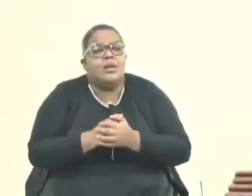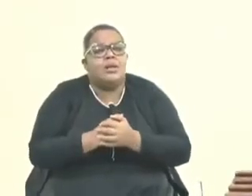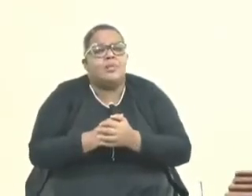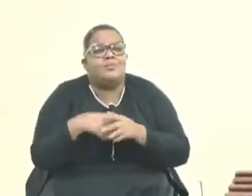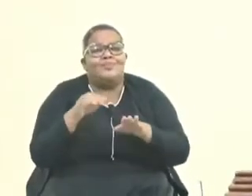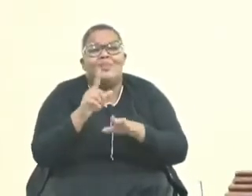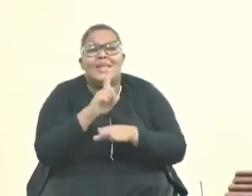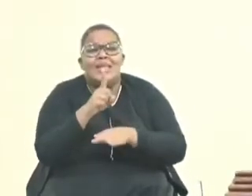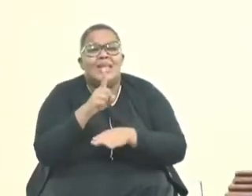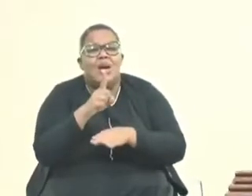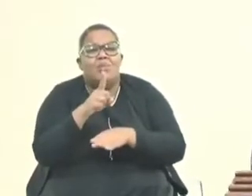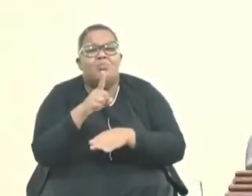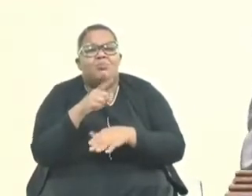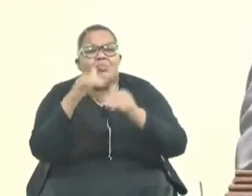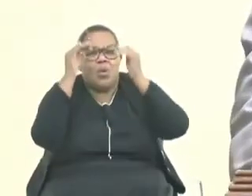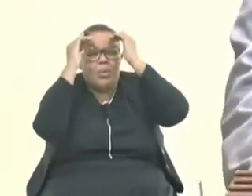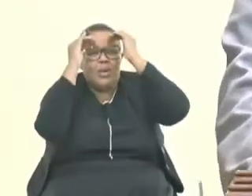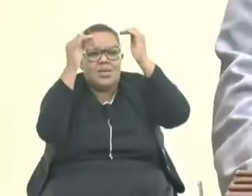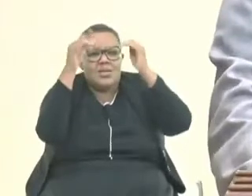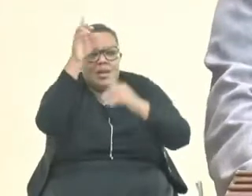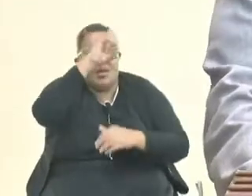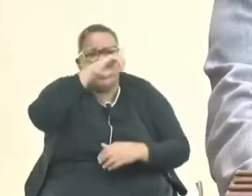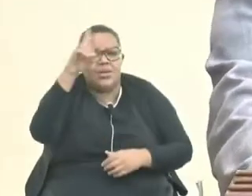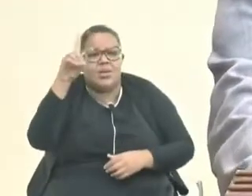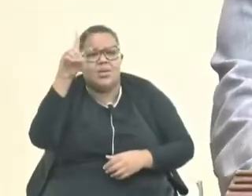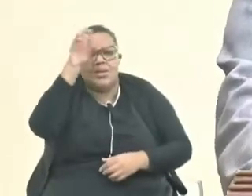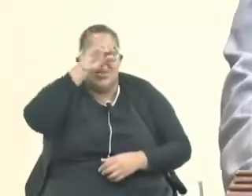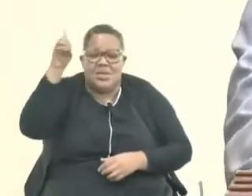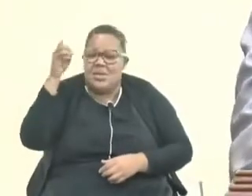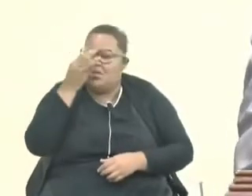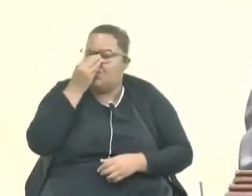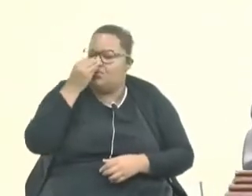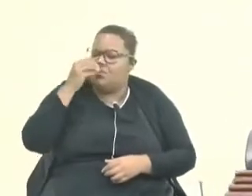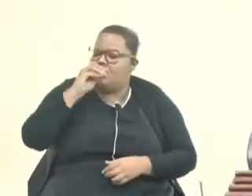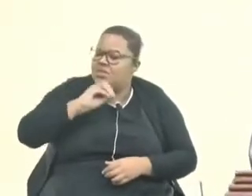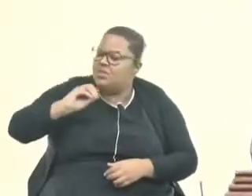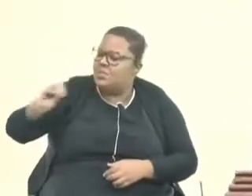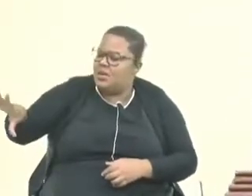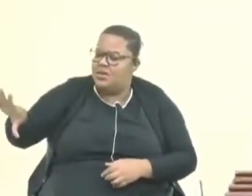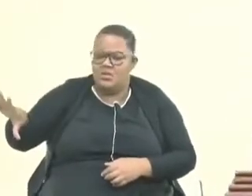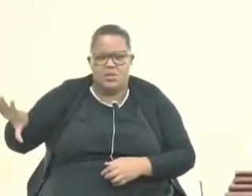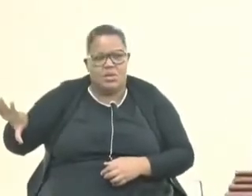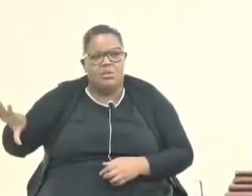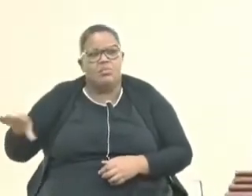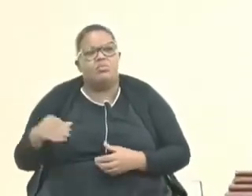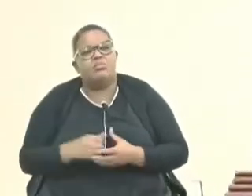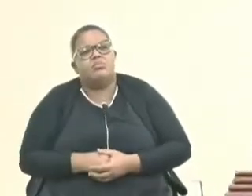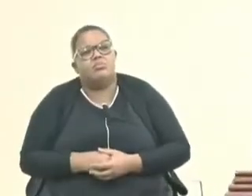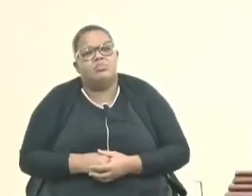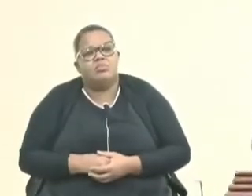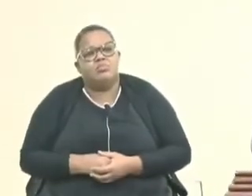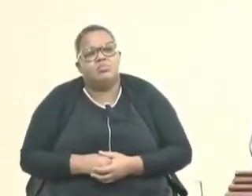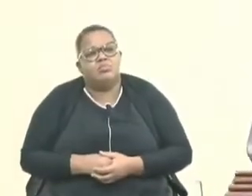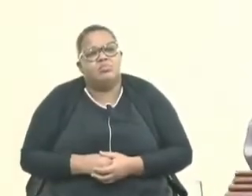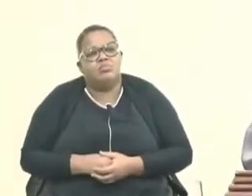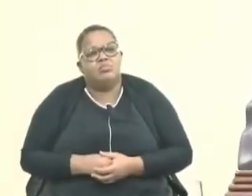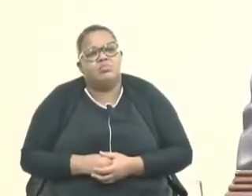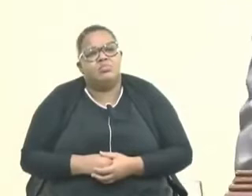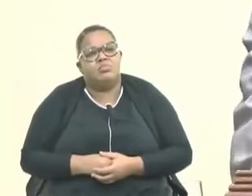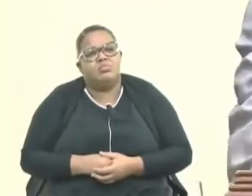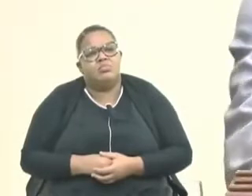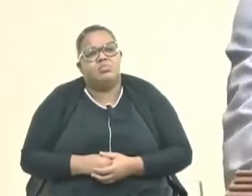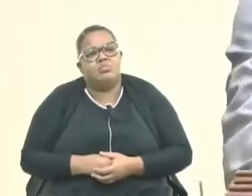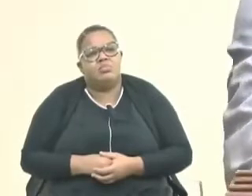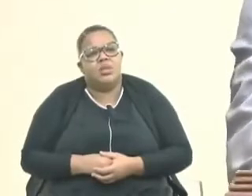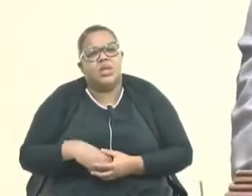Deus os deixou de lado Deus não olhou para o cargo que eles tinham de sacerdote